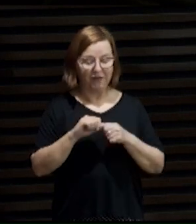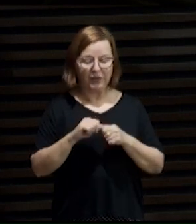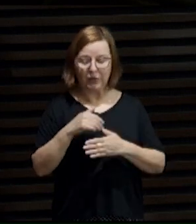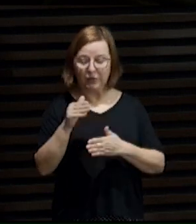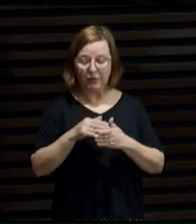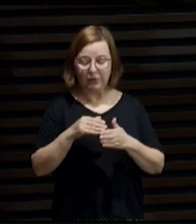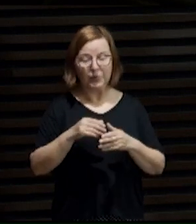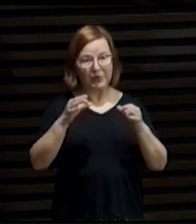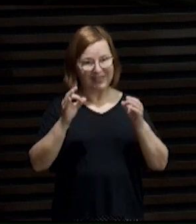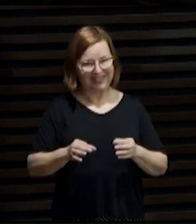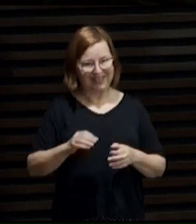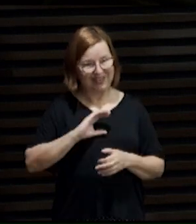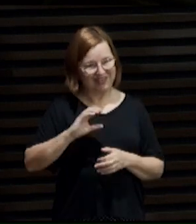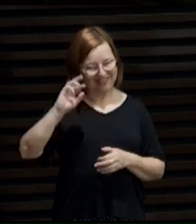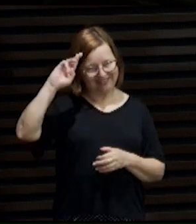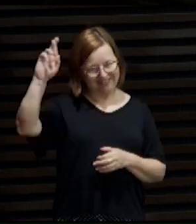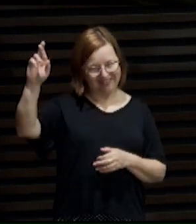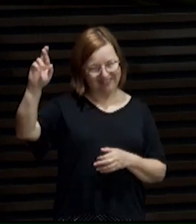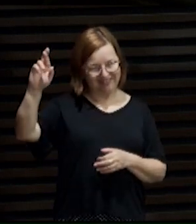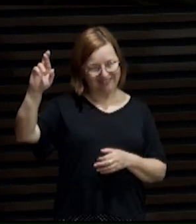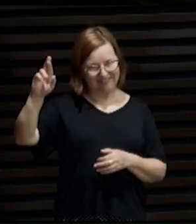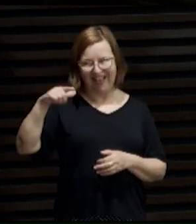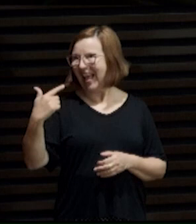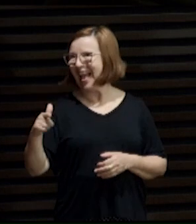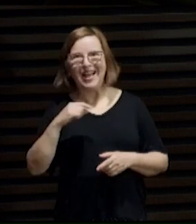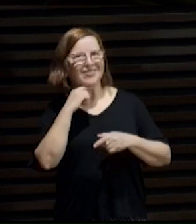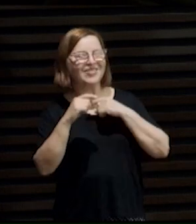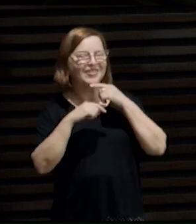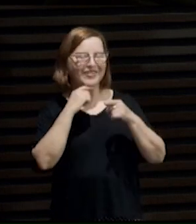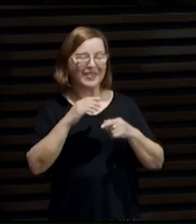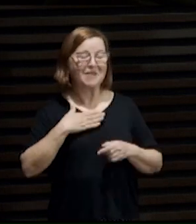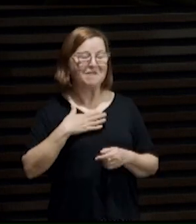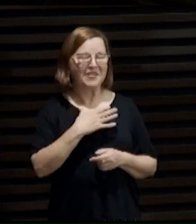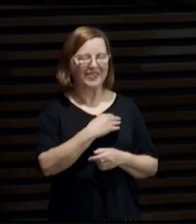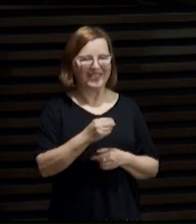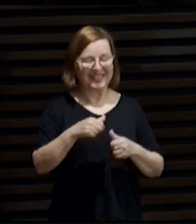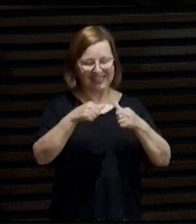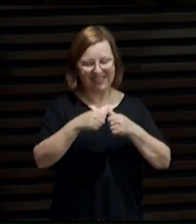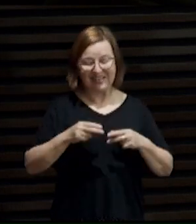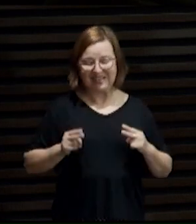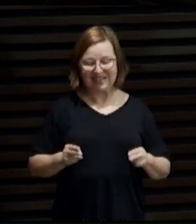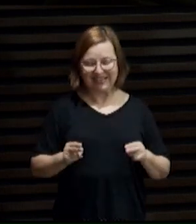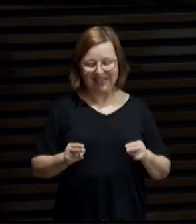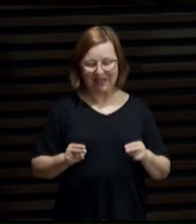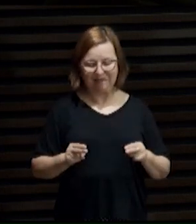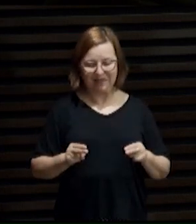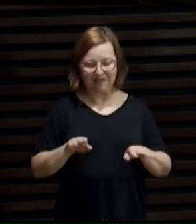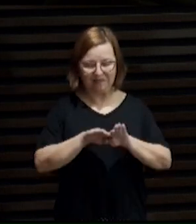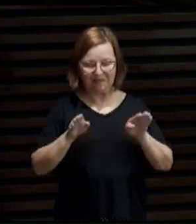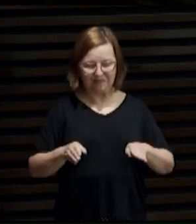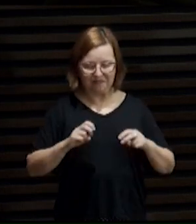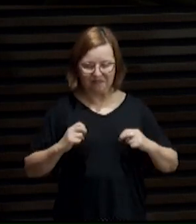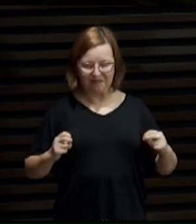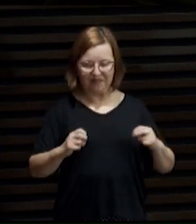confiando no Senhor, eu não tenho dúvida. Os meus filhos estarão sempre ao redor da minha mesa com